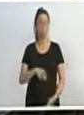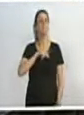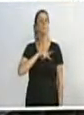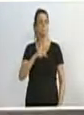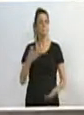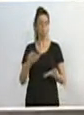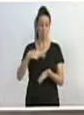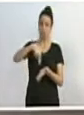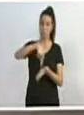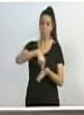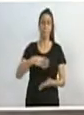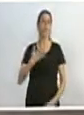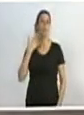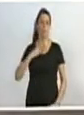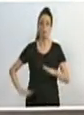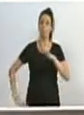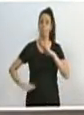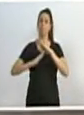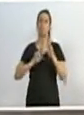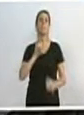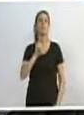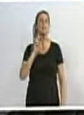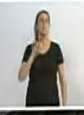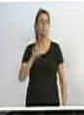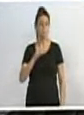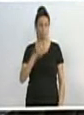tribuna agora por um tempo de até 5 minutos.